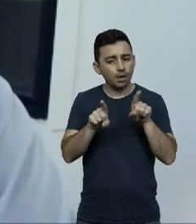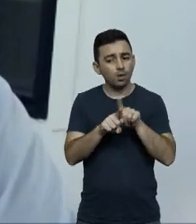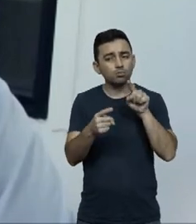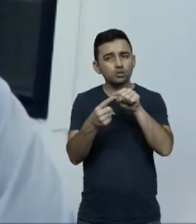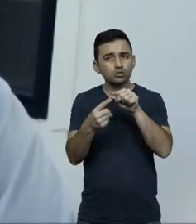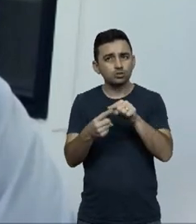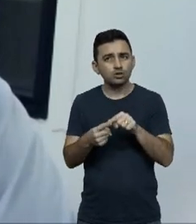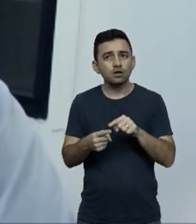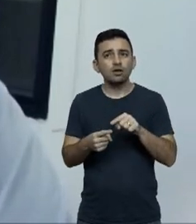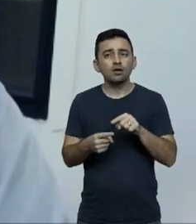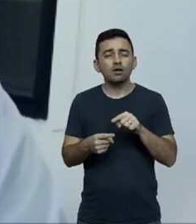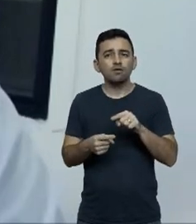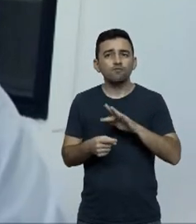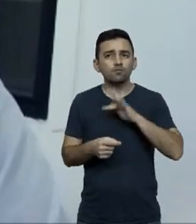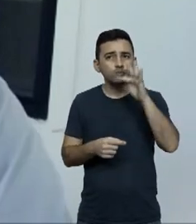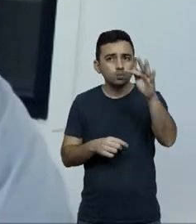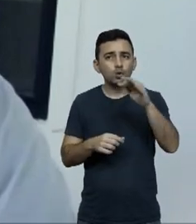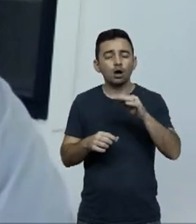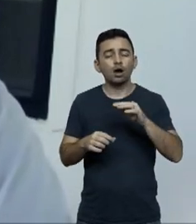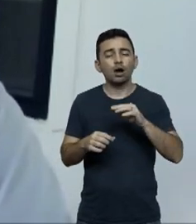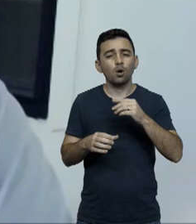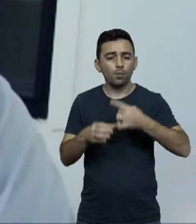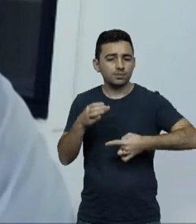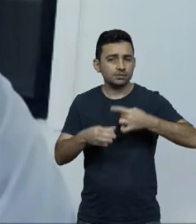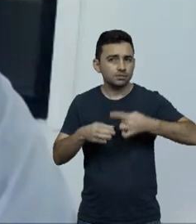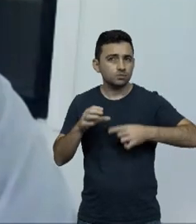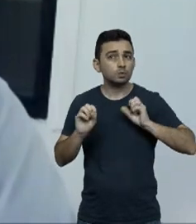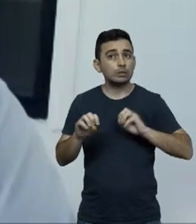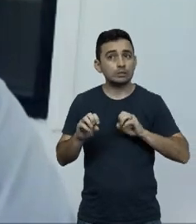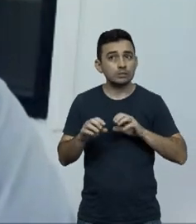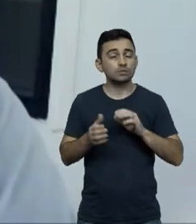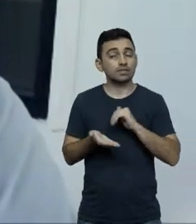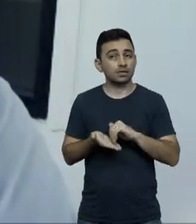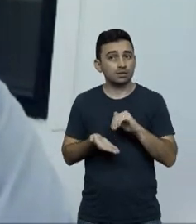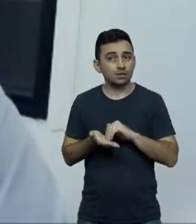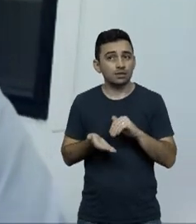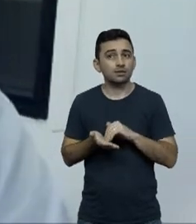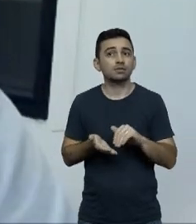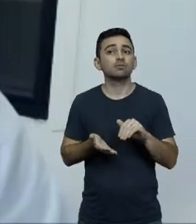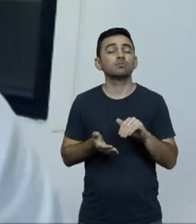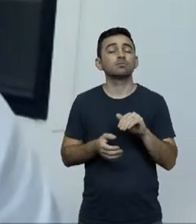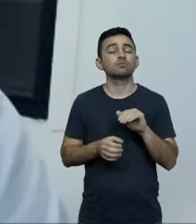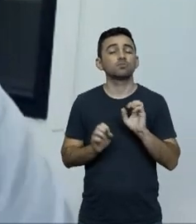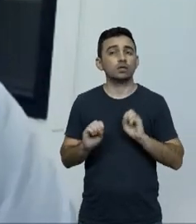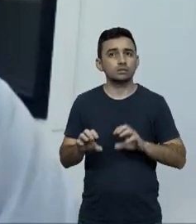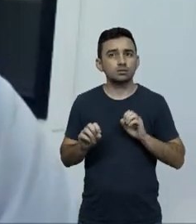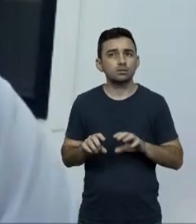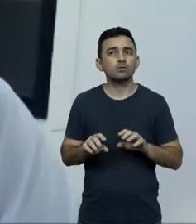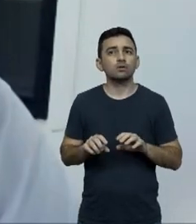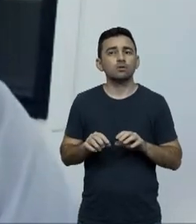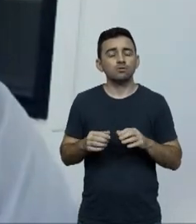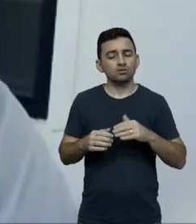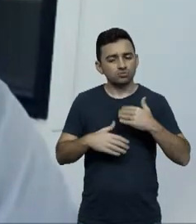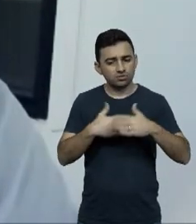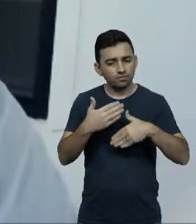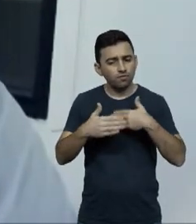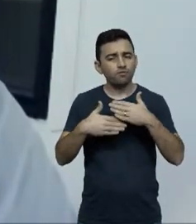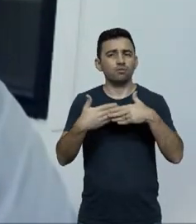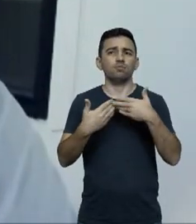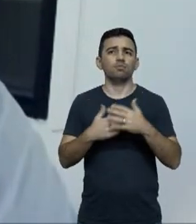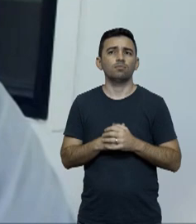com a comissão de educação com a principalmente com a Secretaria de Estado de Educação com o objetivo de avançar nesse processo